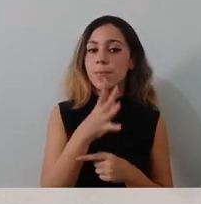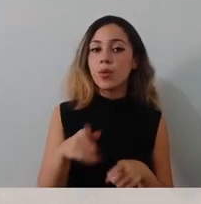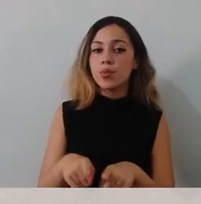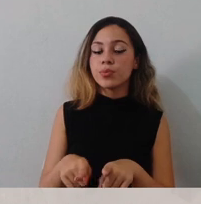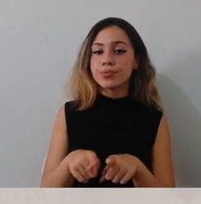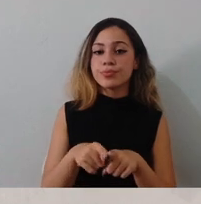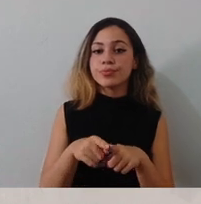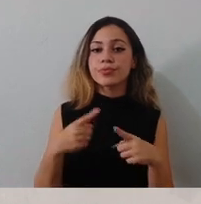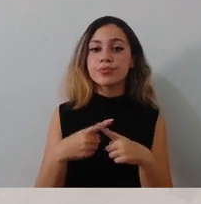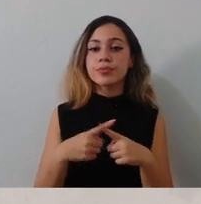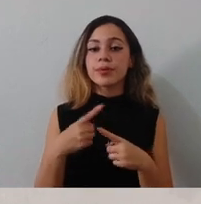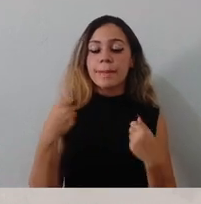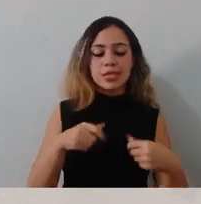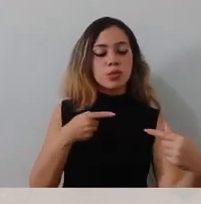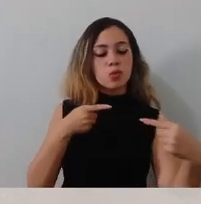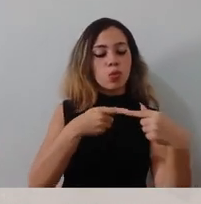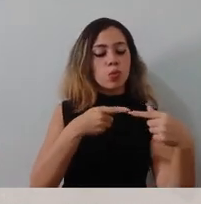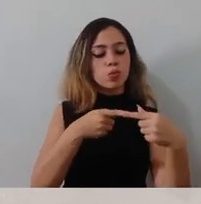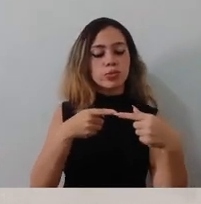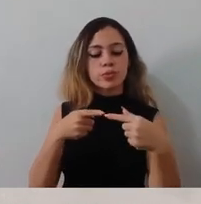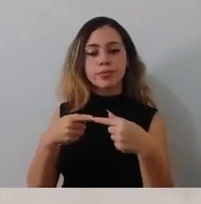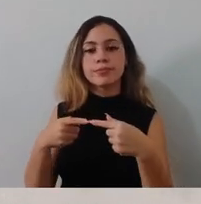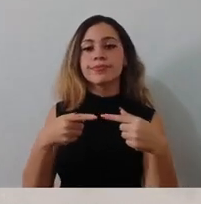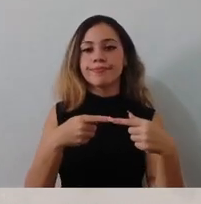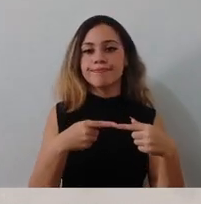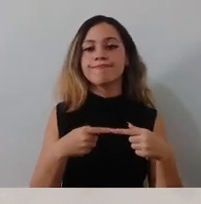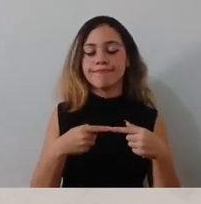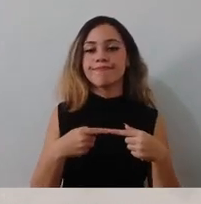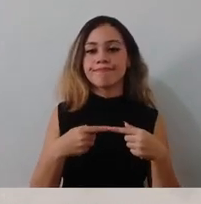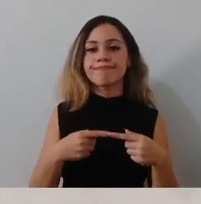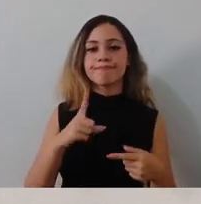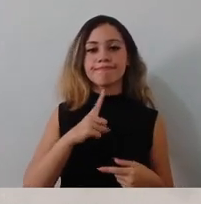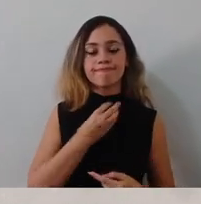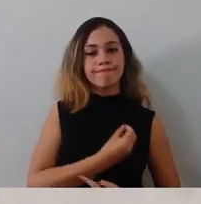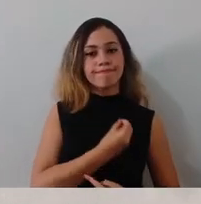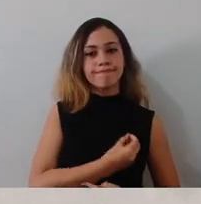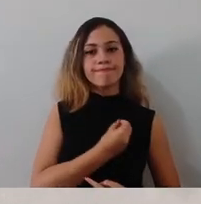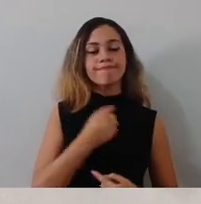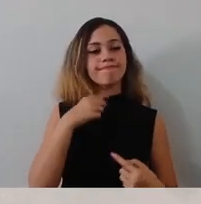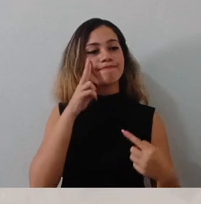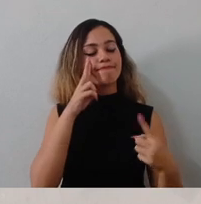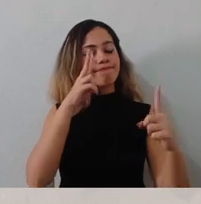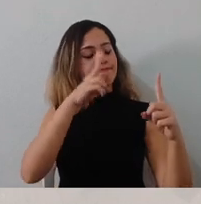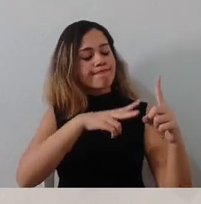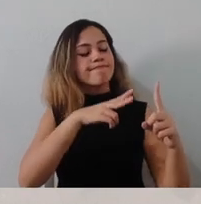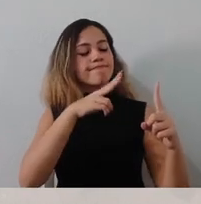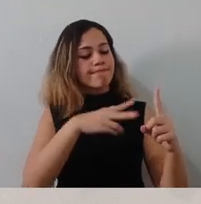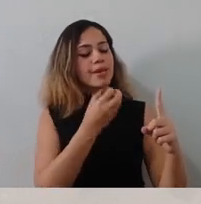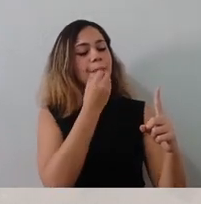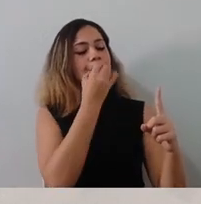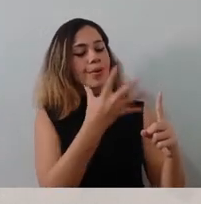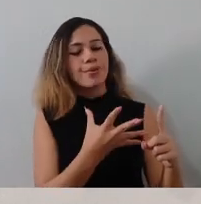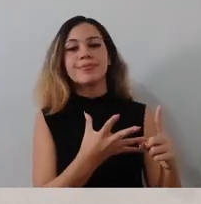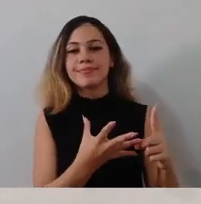legal, muito valioso, porque é uma possibilidade da gente se aproximar desse universo que a gente não tinha antes dessa forma, né? E eu consegui ter um olhar de compaixão para uma pessoa